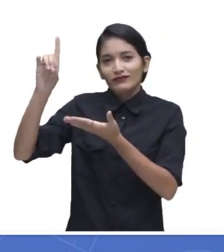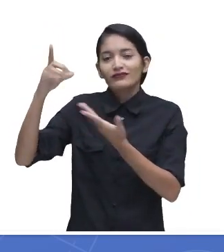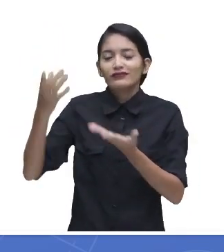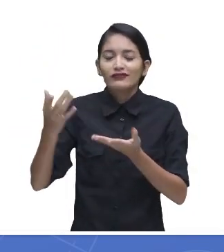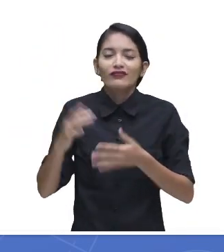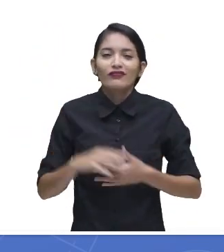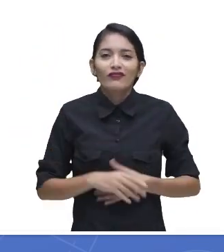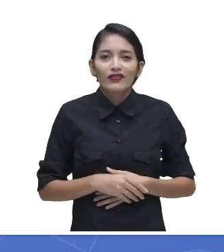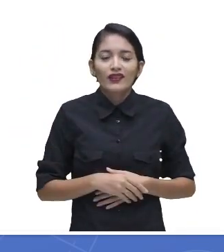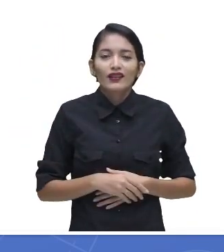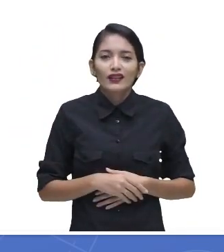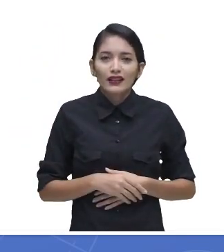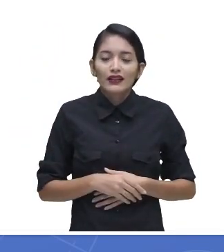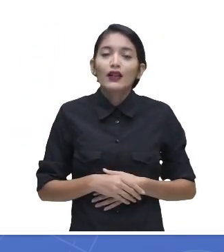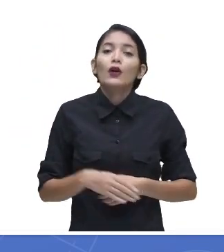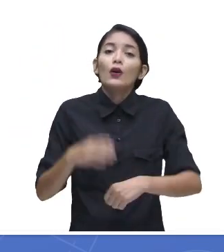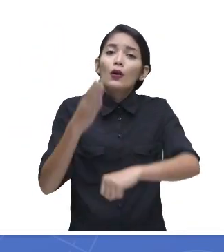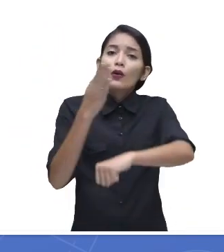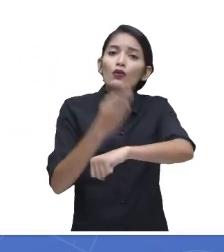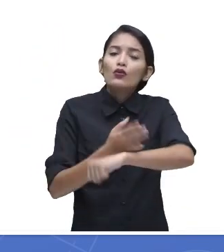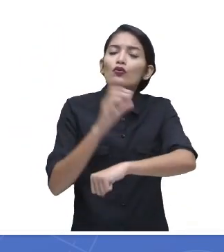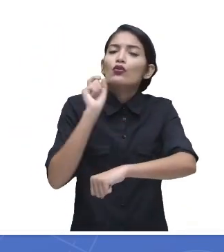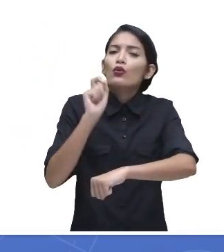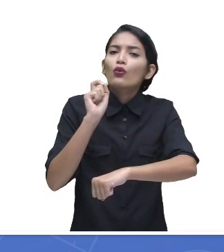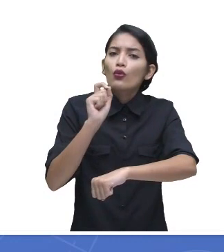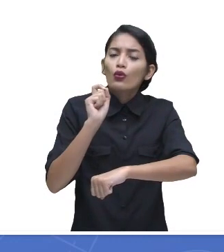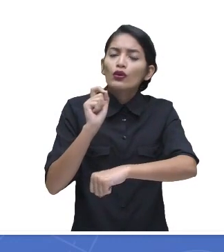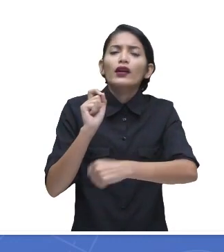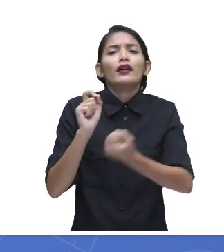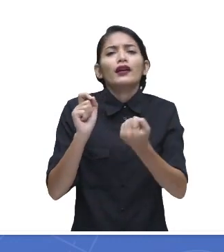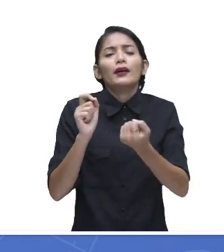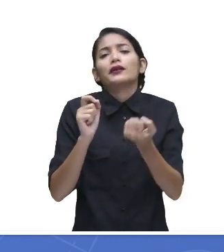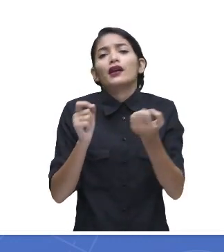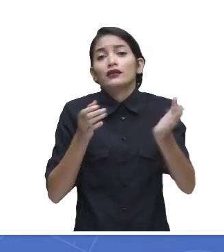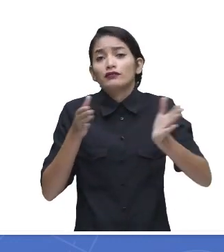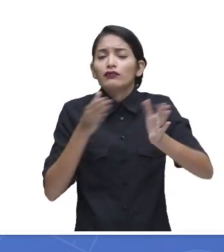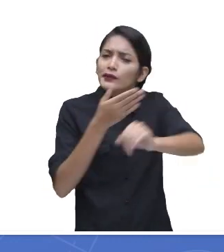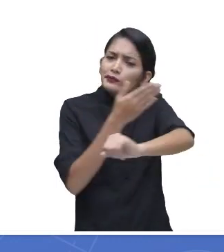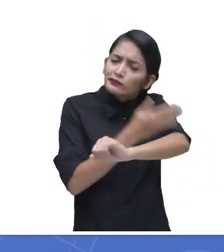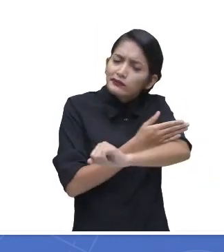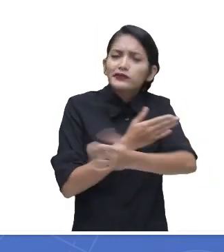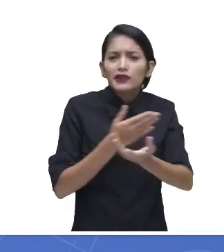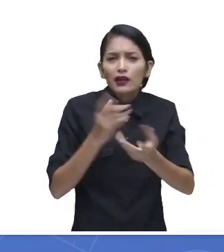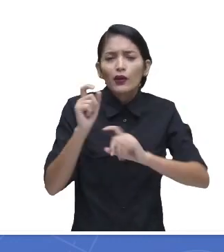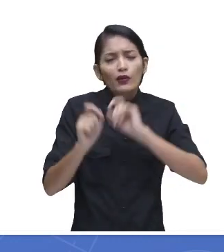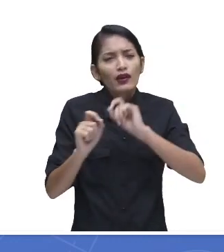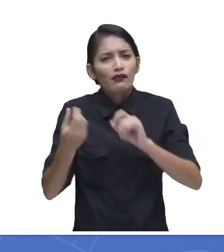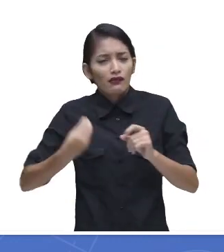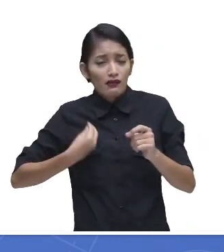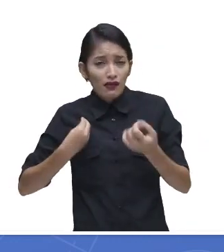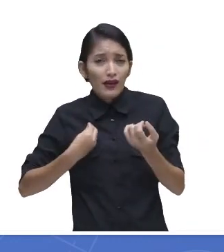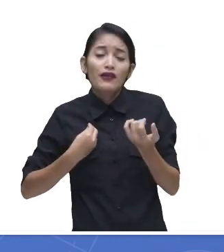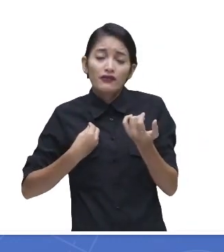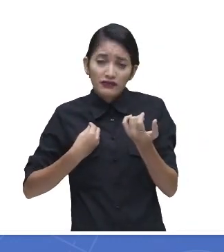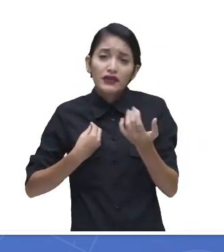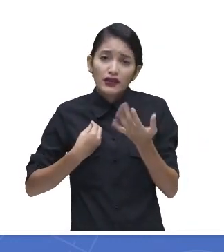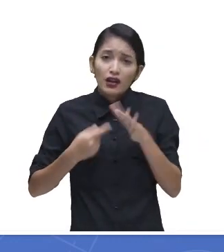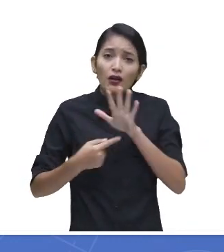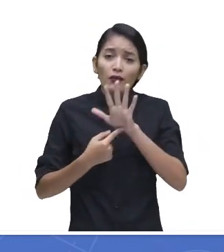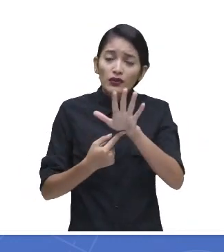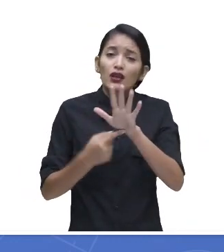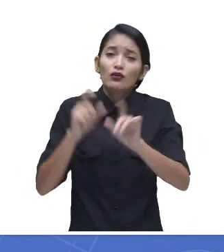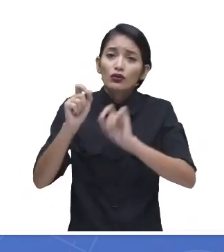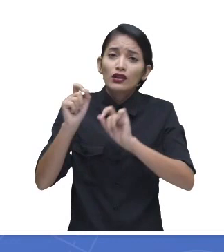o medieval, ele era totalmente, né, a vida das pessoas eram determinadas pela ideia de